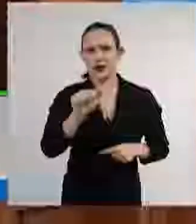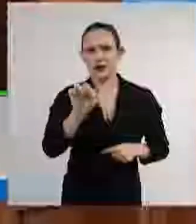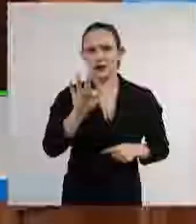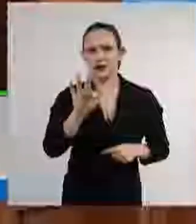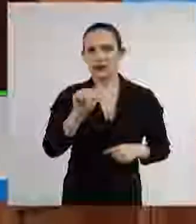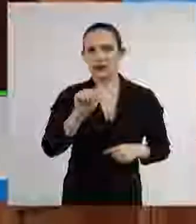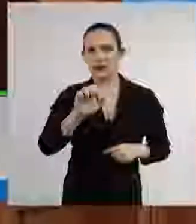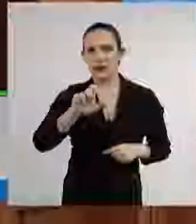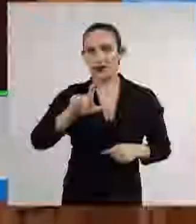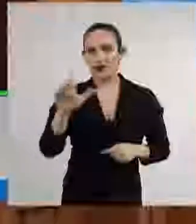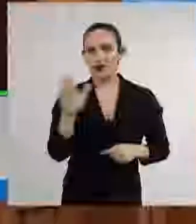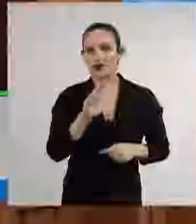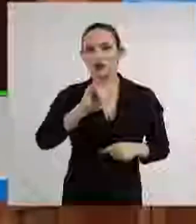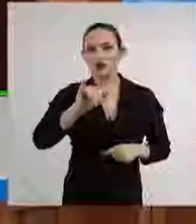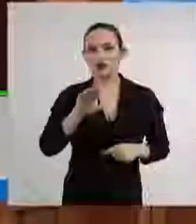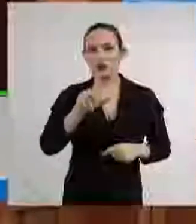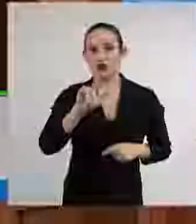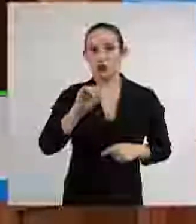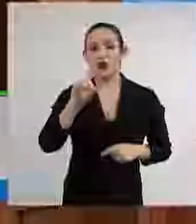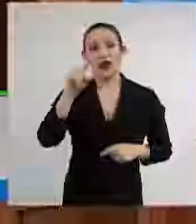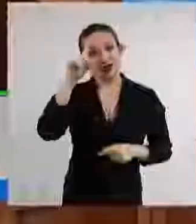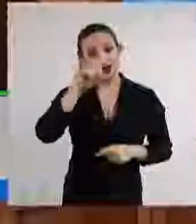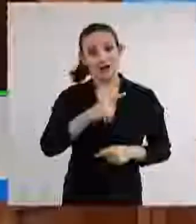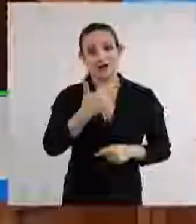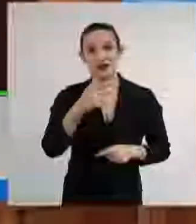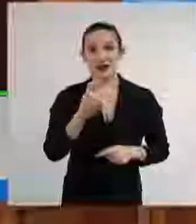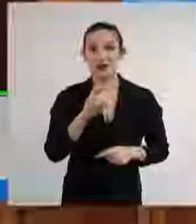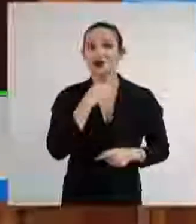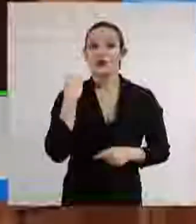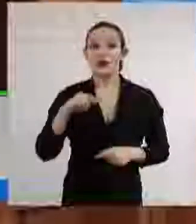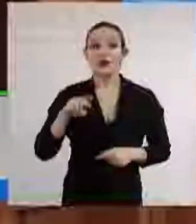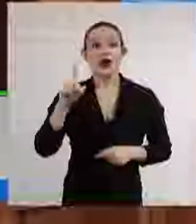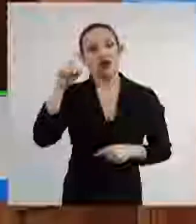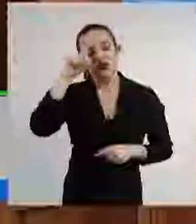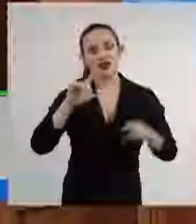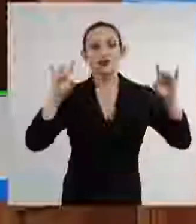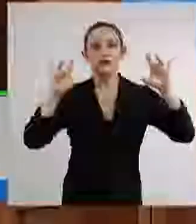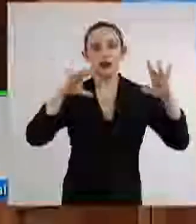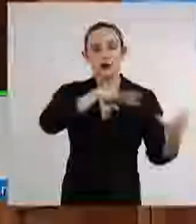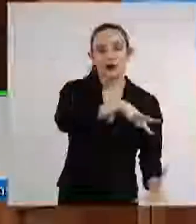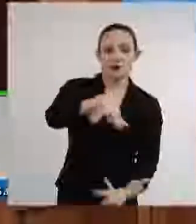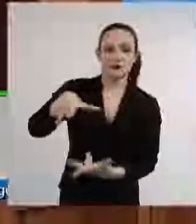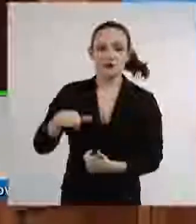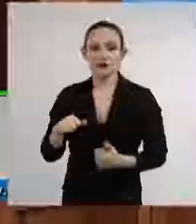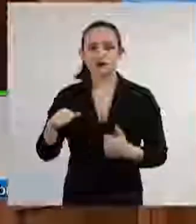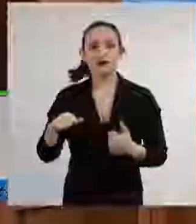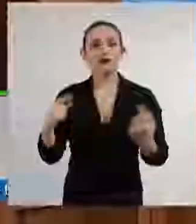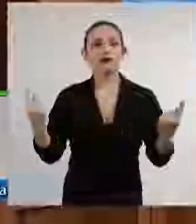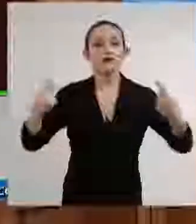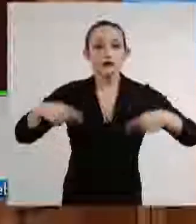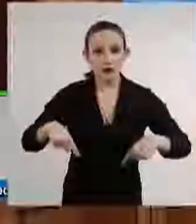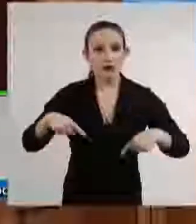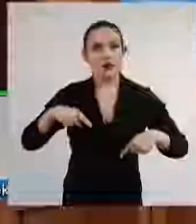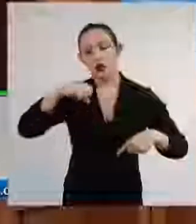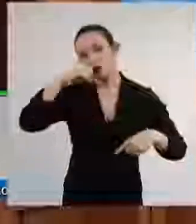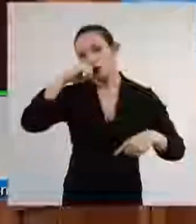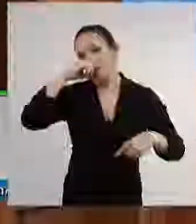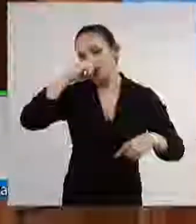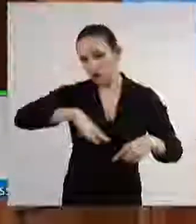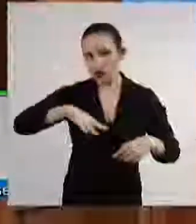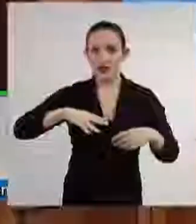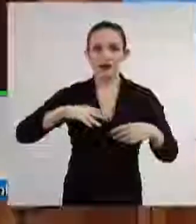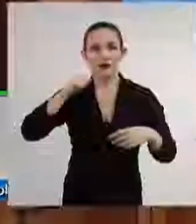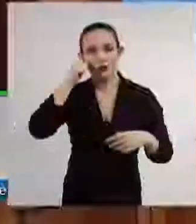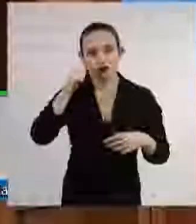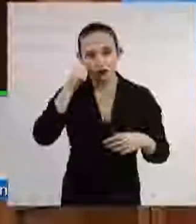Dominicana. 25 de novembro, Dia Internacional da Não Violência contra as Mulheres, Dia Estadual de Mobilização pelo Fim da Violência contra a